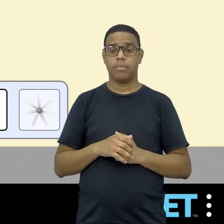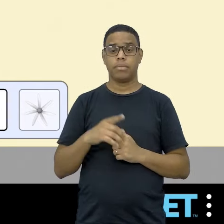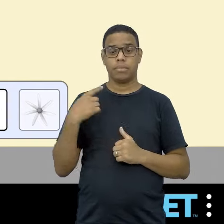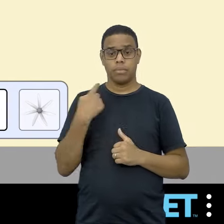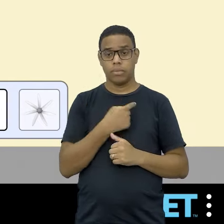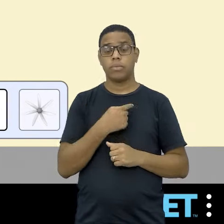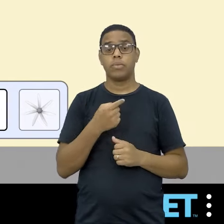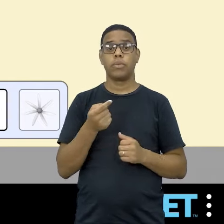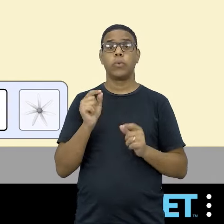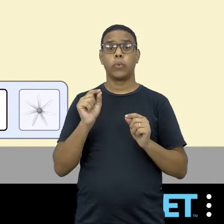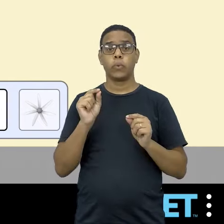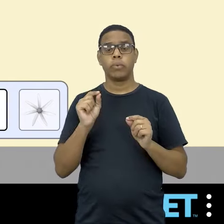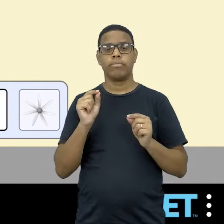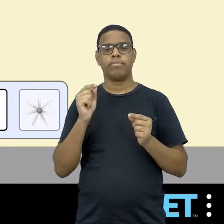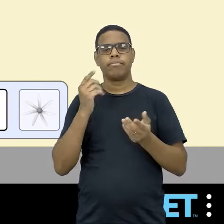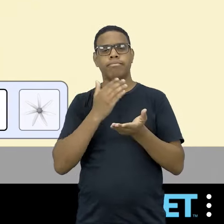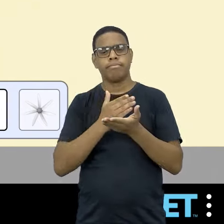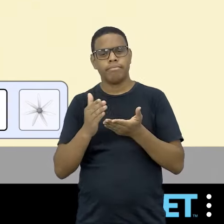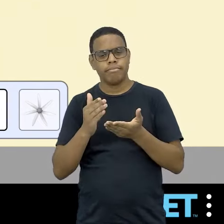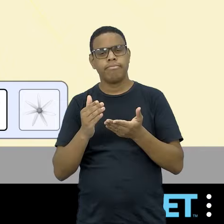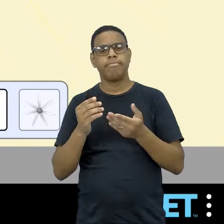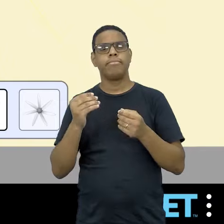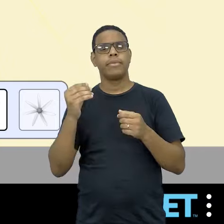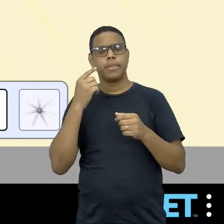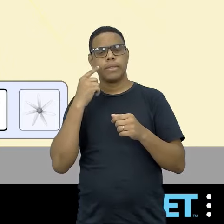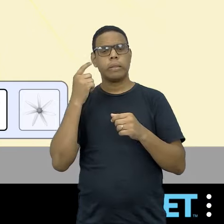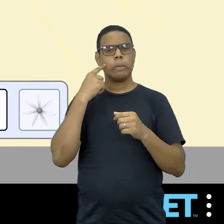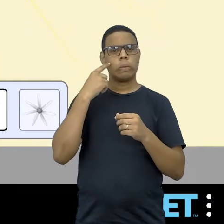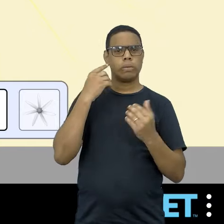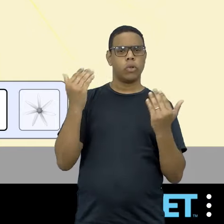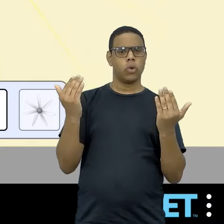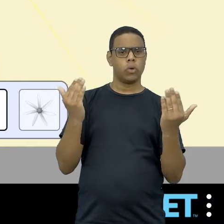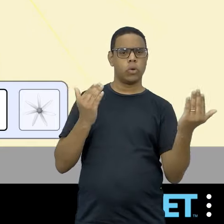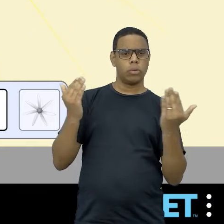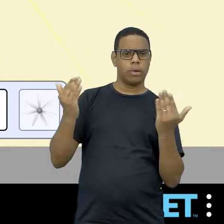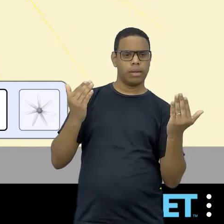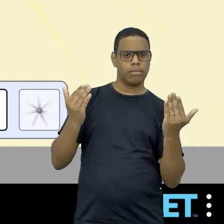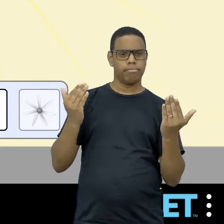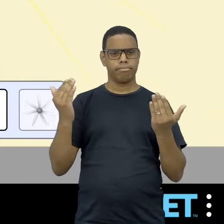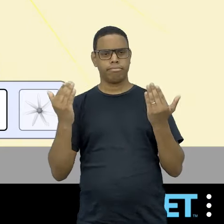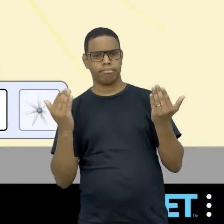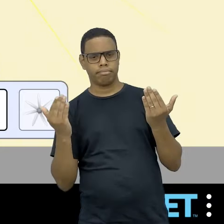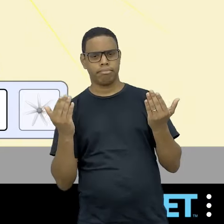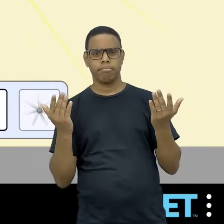que começar aí a fazer algumas comparações, né?